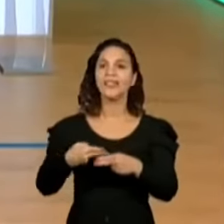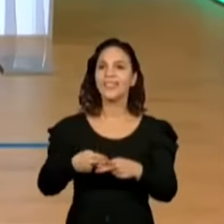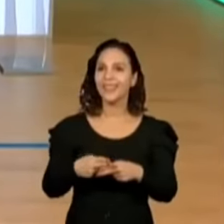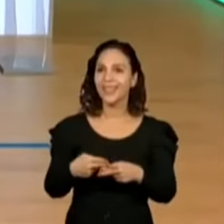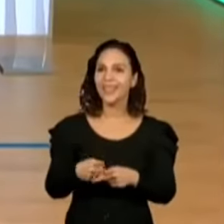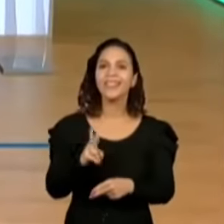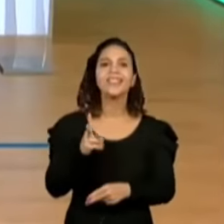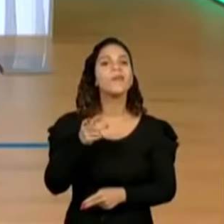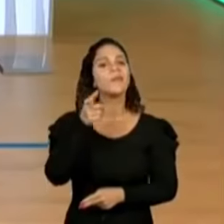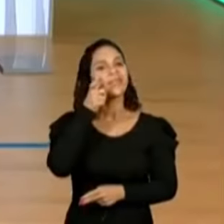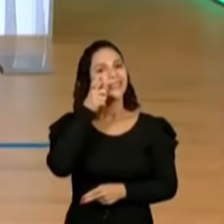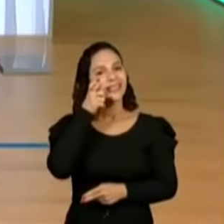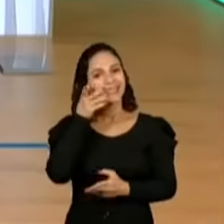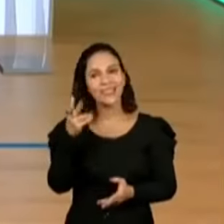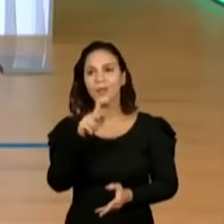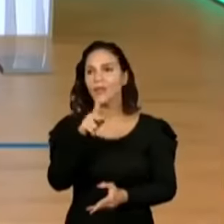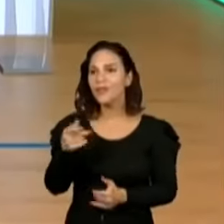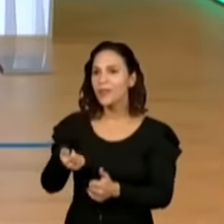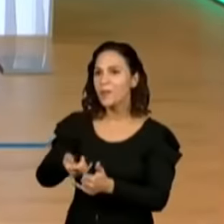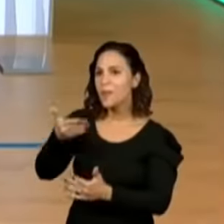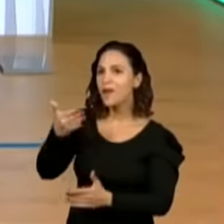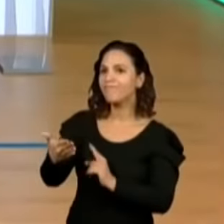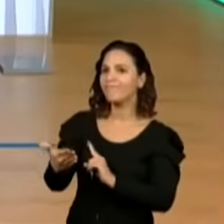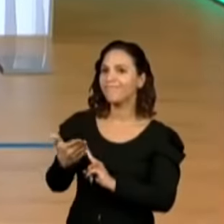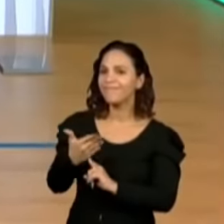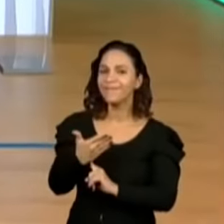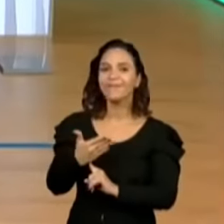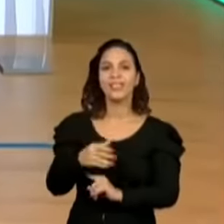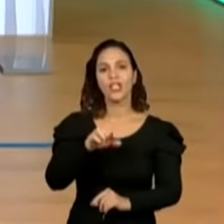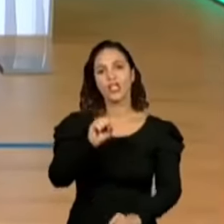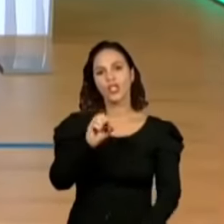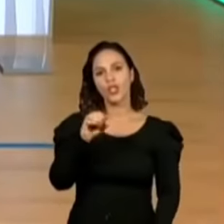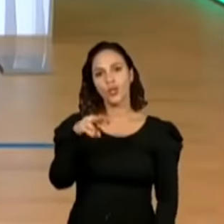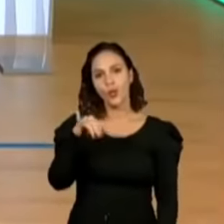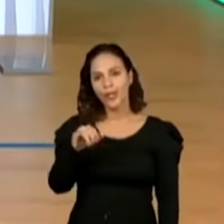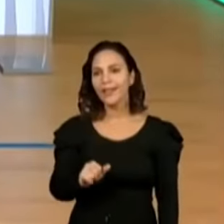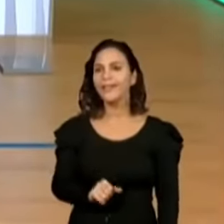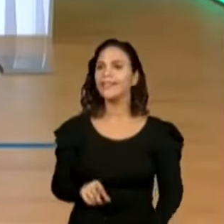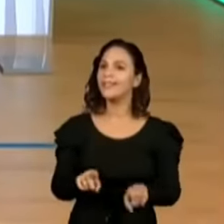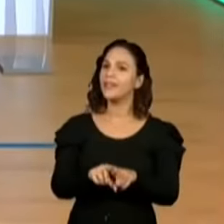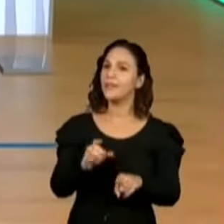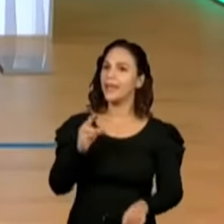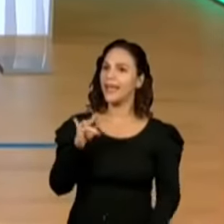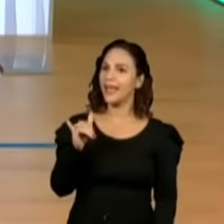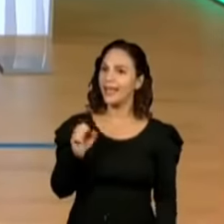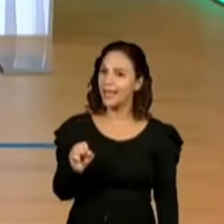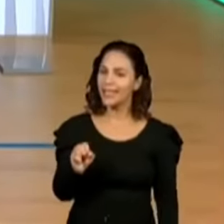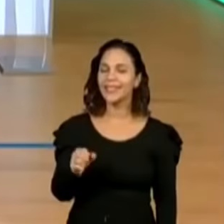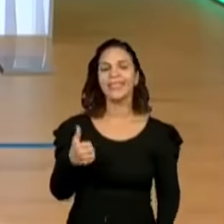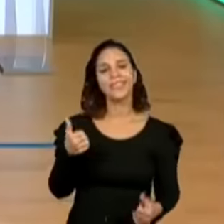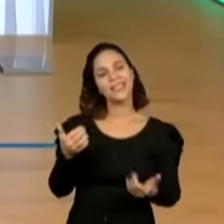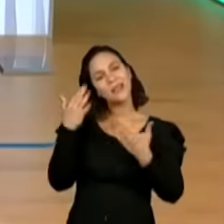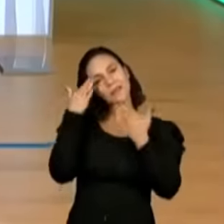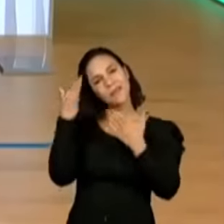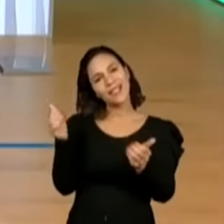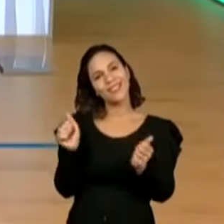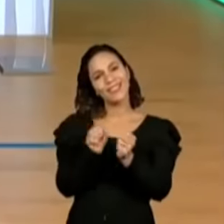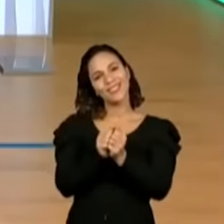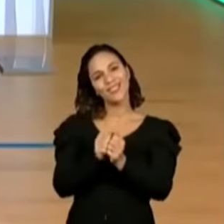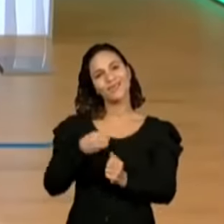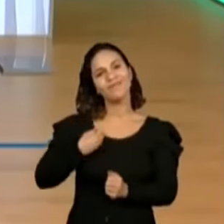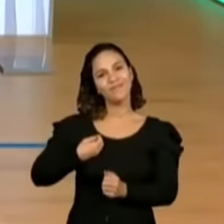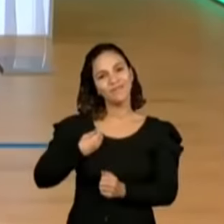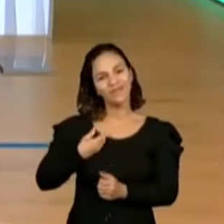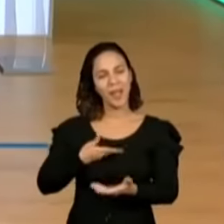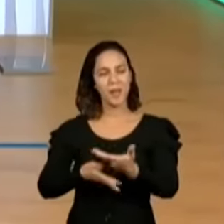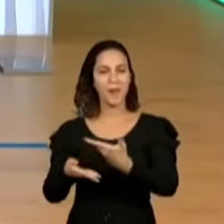presente, a professora Cris colaborando no chat, professora Verdade. Sônia Mara. Muito bom ter a presença e a participação de vocês,